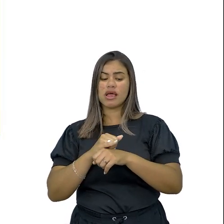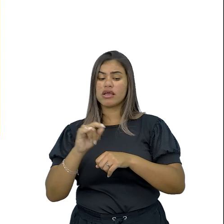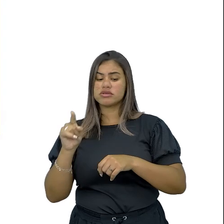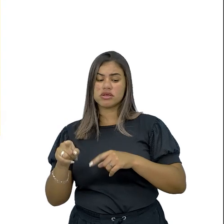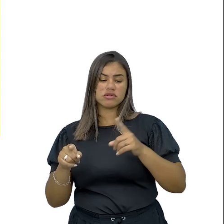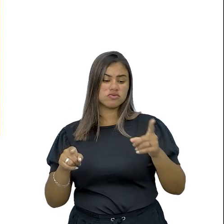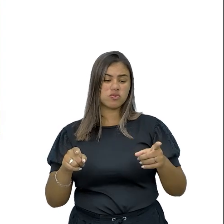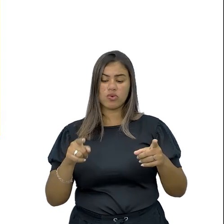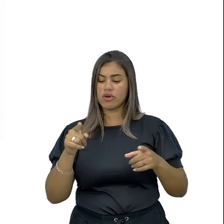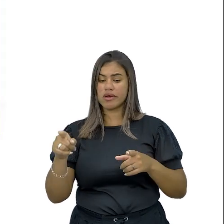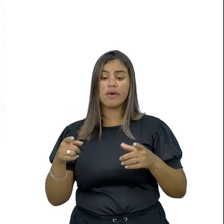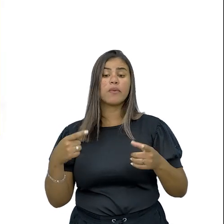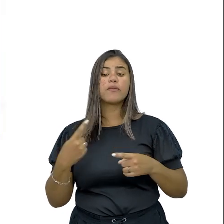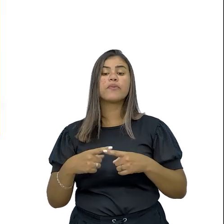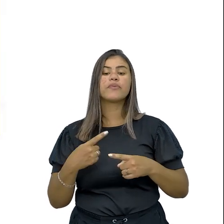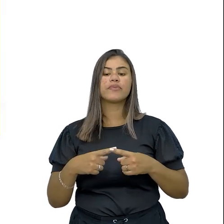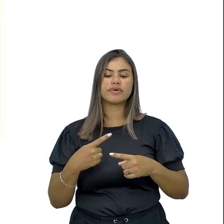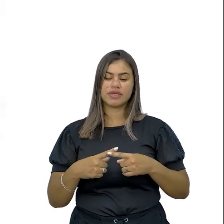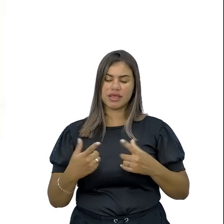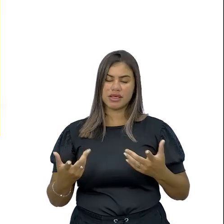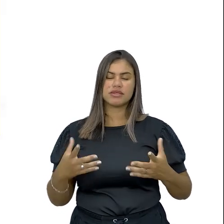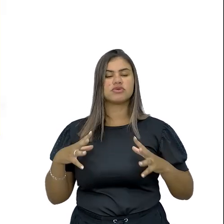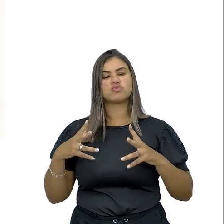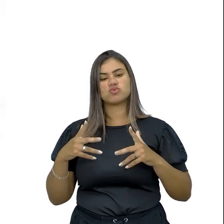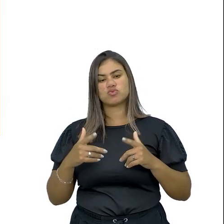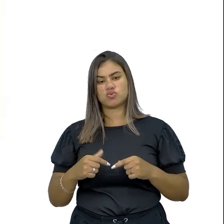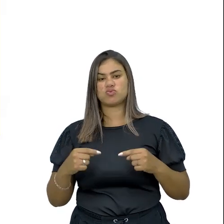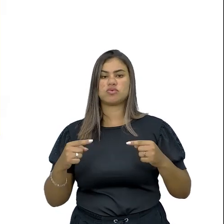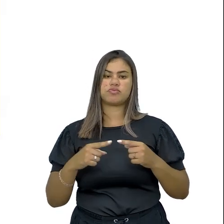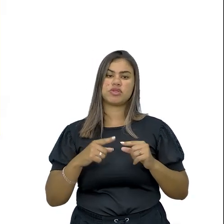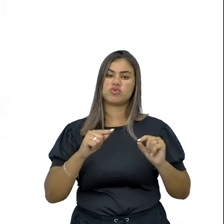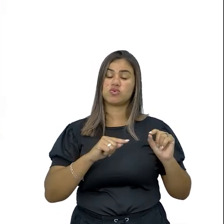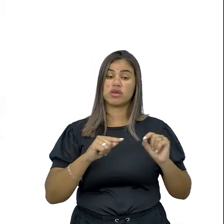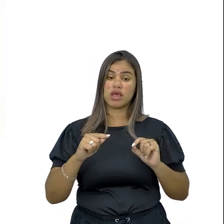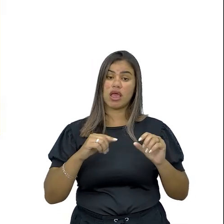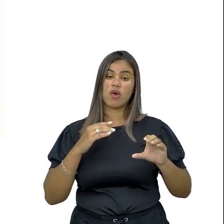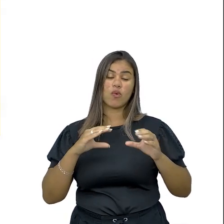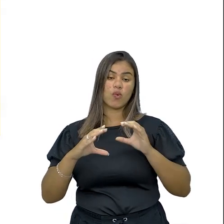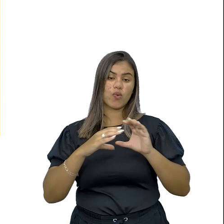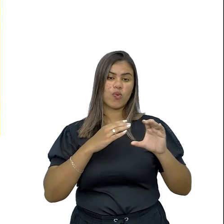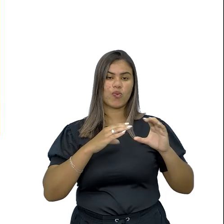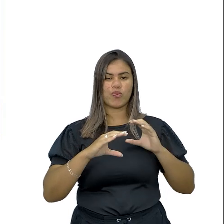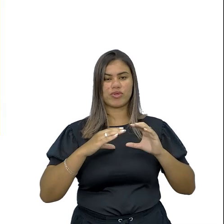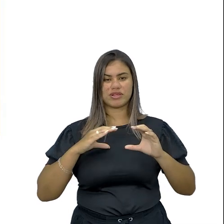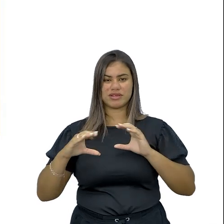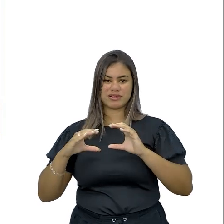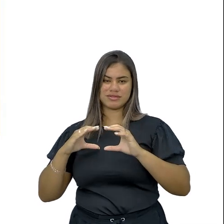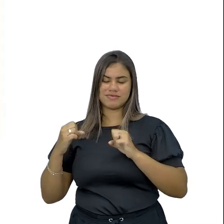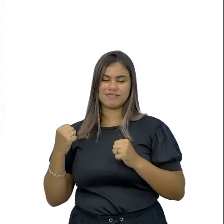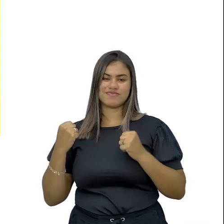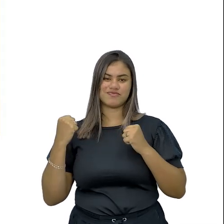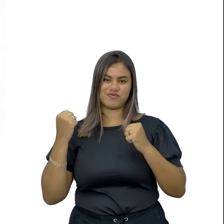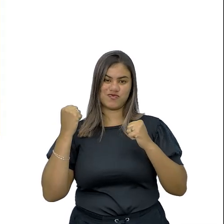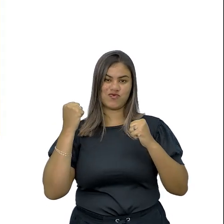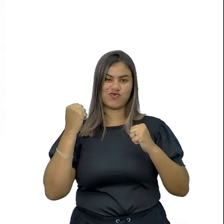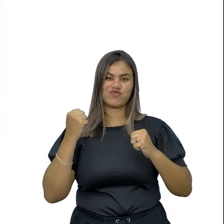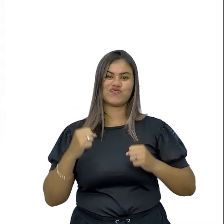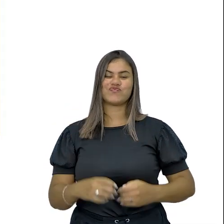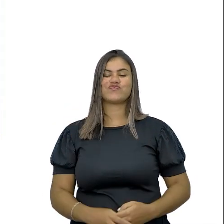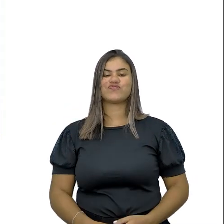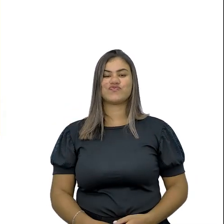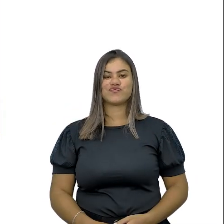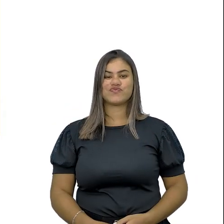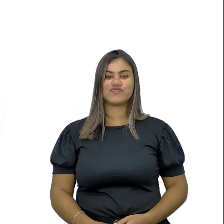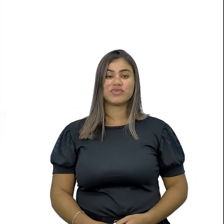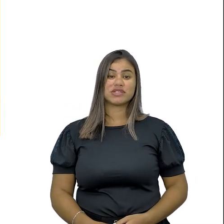outra qualquer. Então, tudo isso faz com que essa capacidade de comunicação ela vá se fortalecendo cada vez mais. E